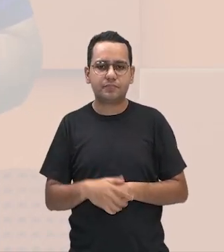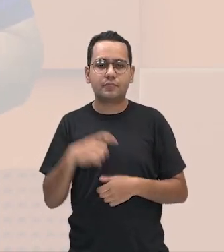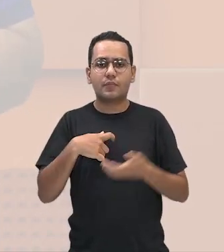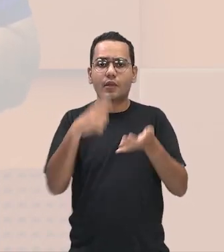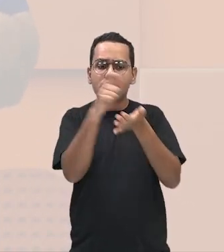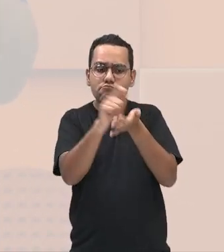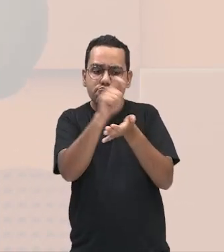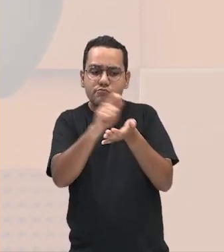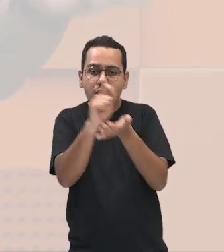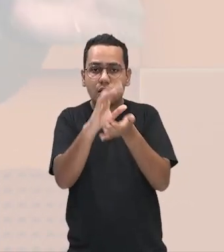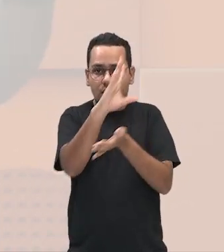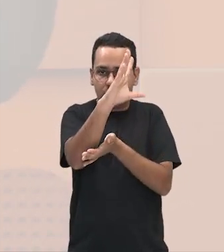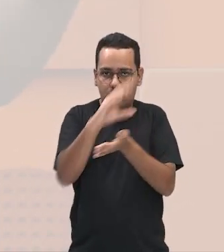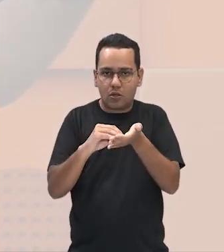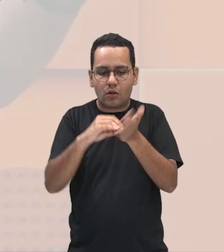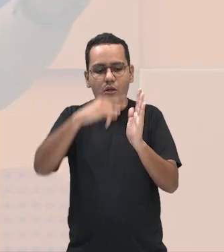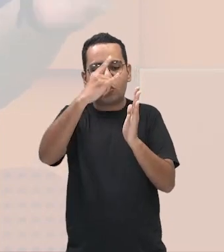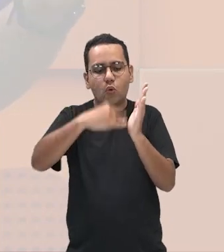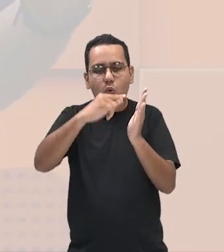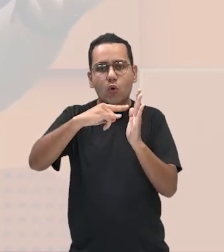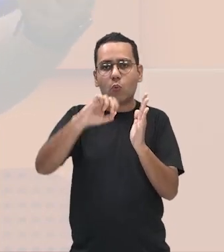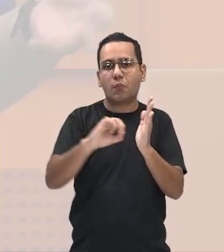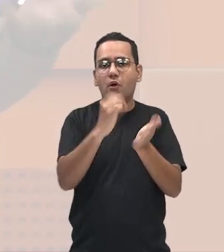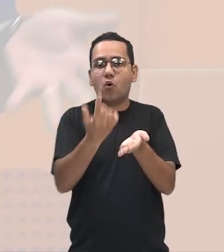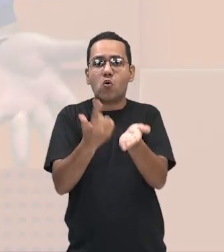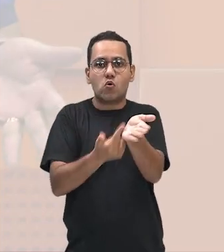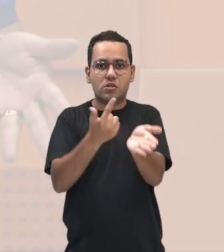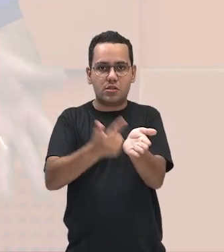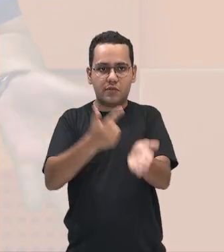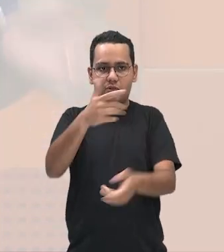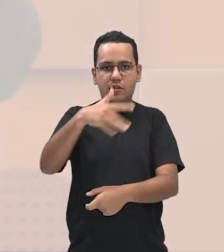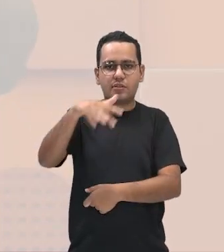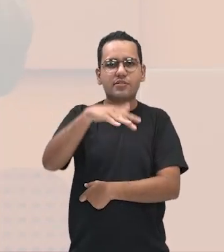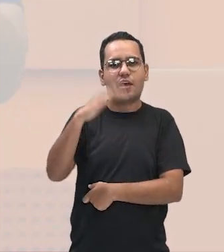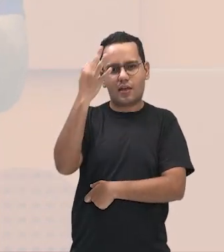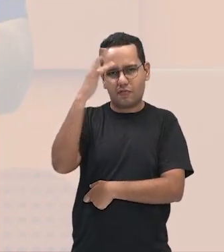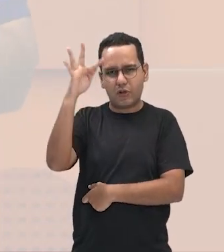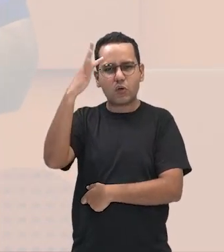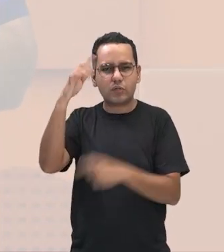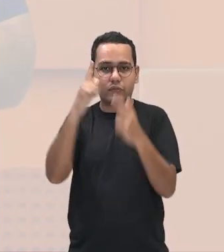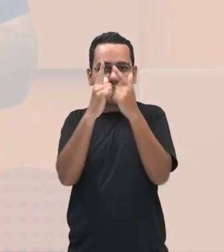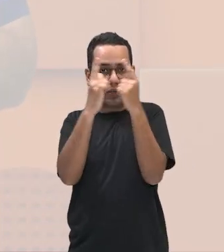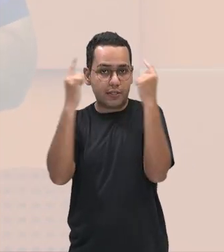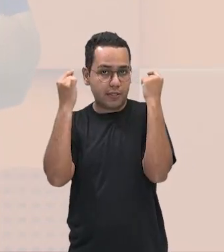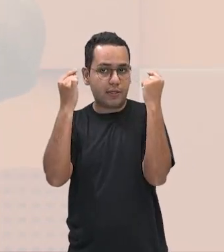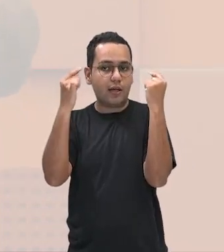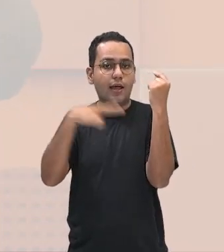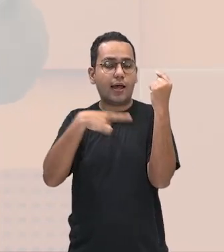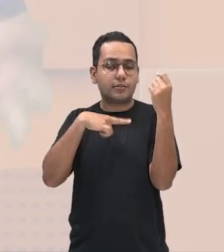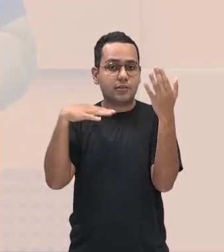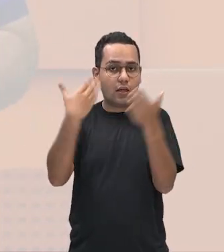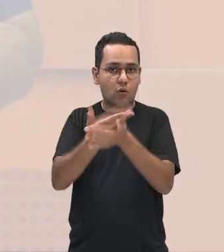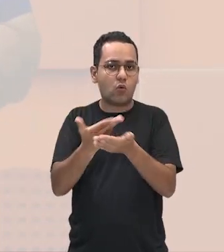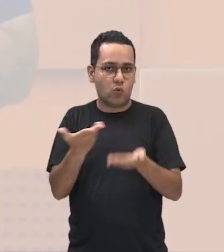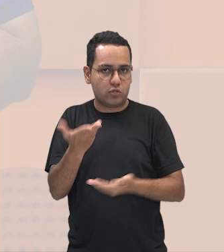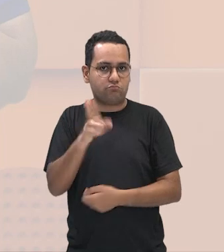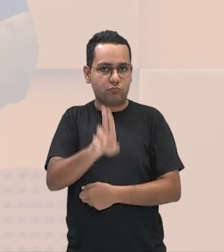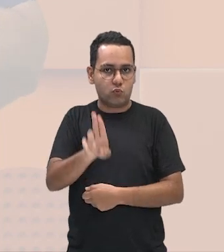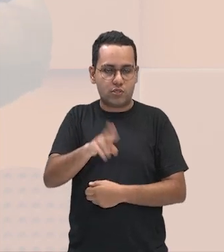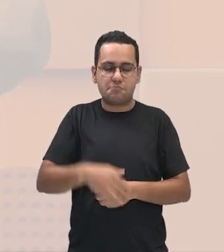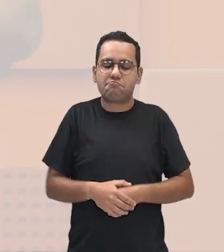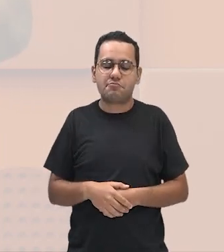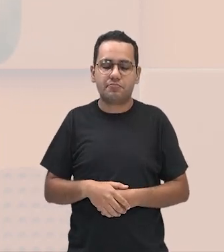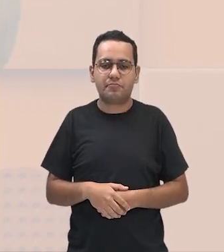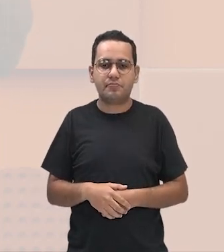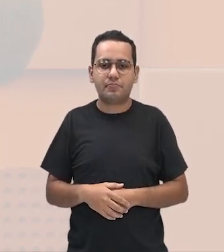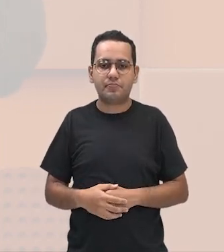dos documentos, inclusive de livros lá da filosofia grega e que chegam, inclusive, até os dias atuais. É por isso que